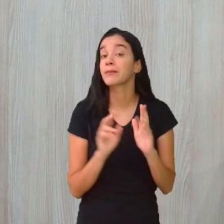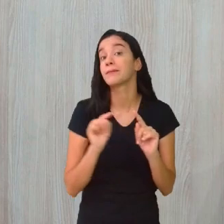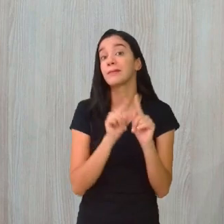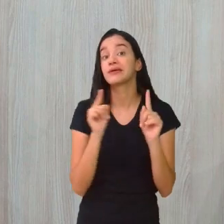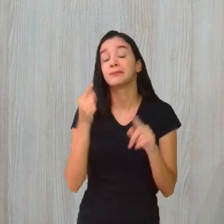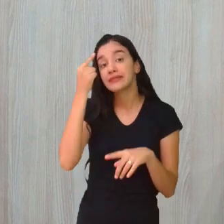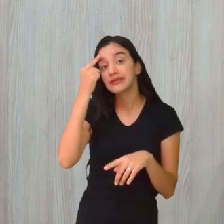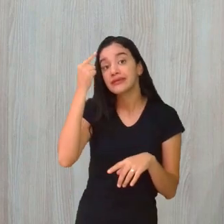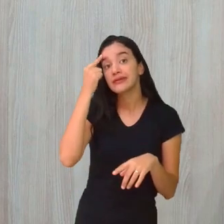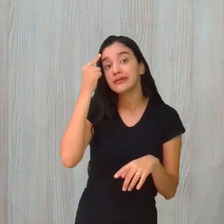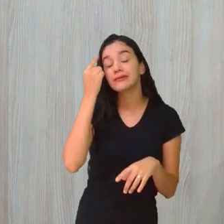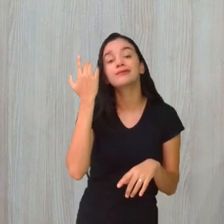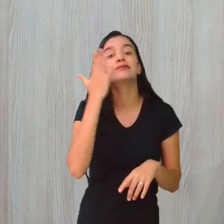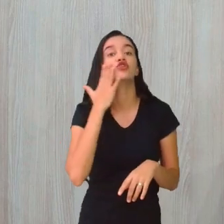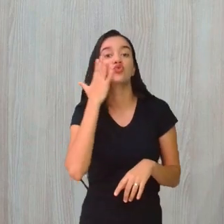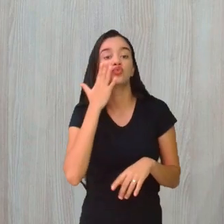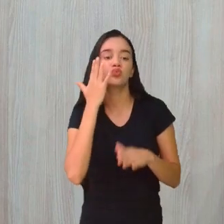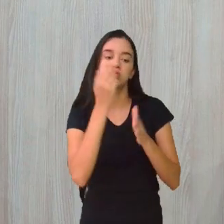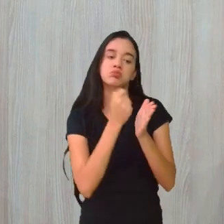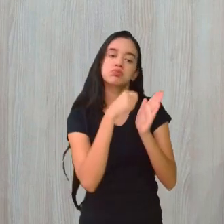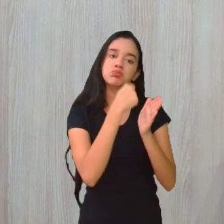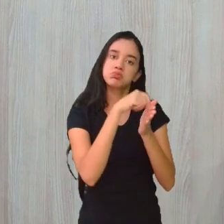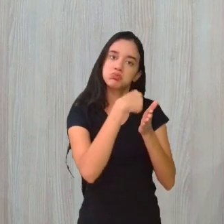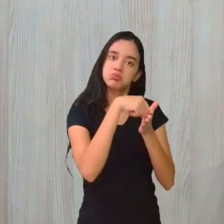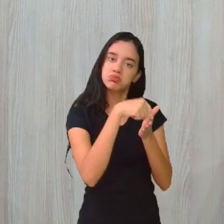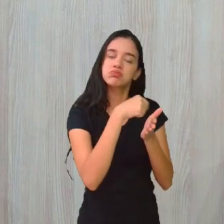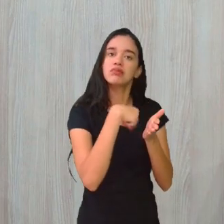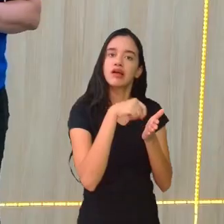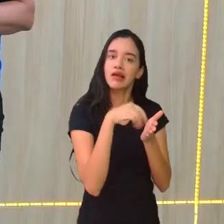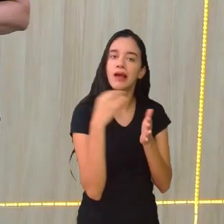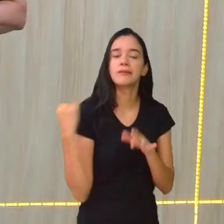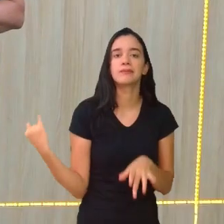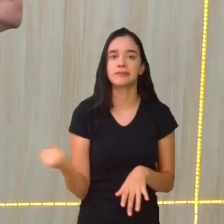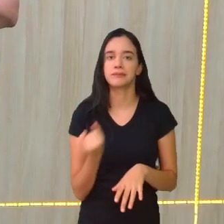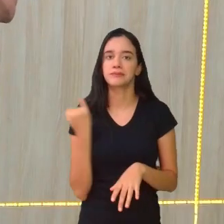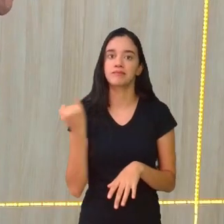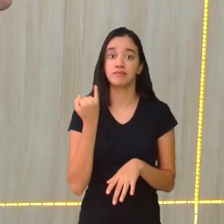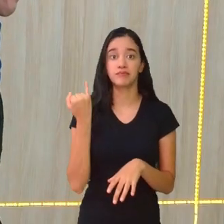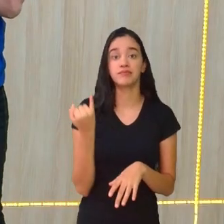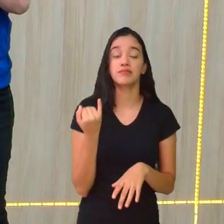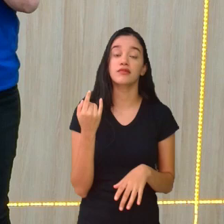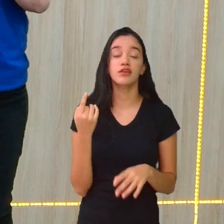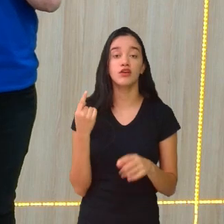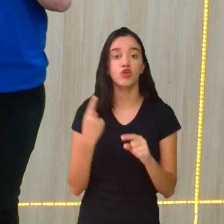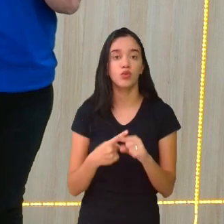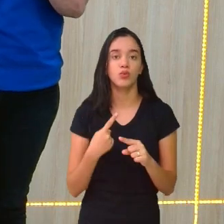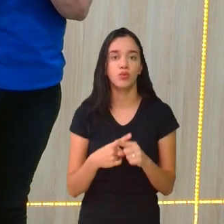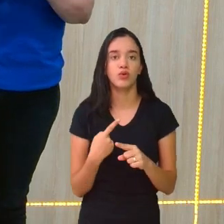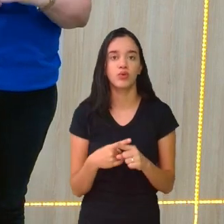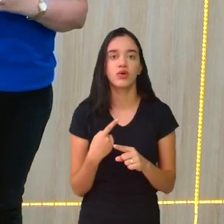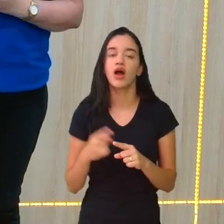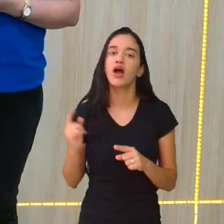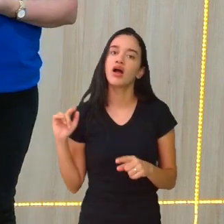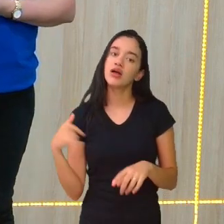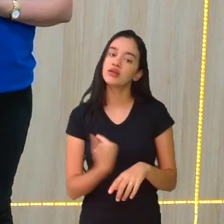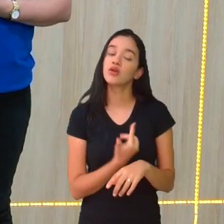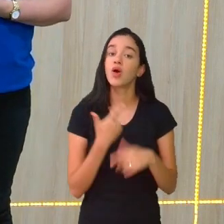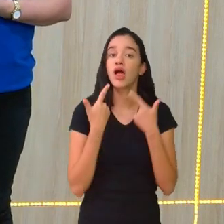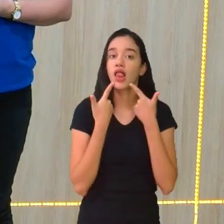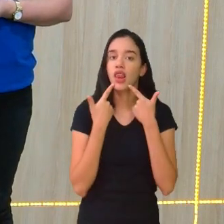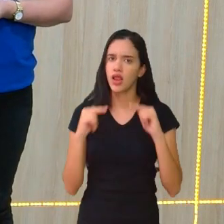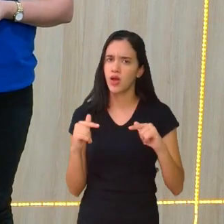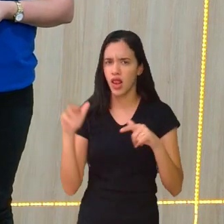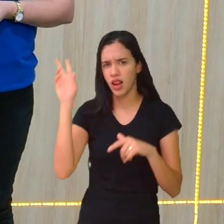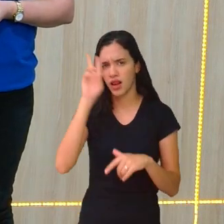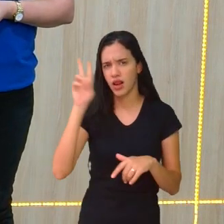na função discursiva. Isso, professora Camille, muito importante tudo isso, minha gente, porque a nossa linguagem,